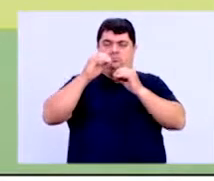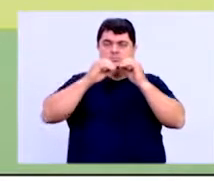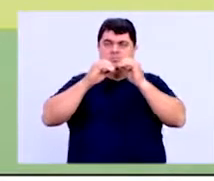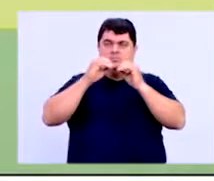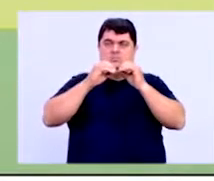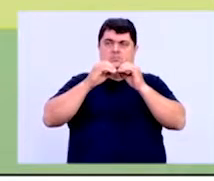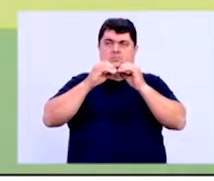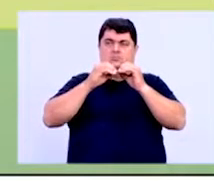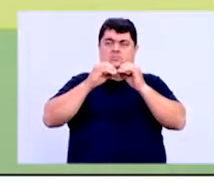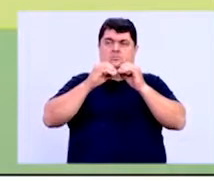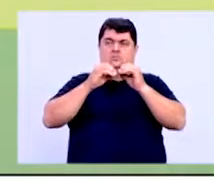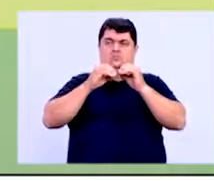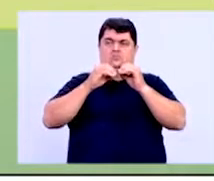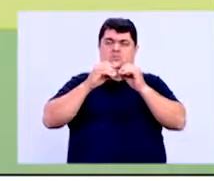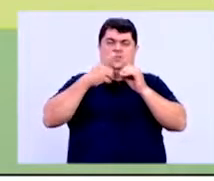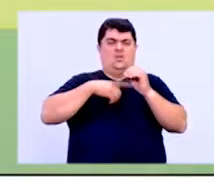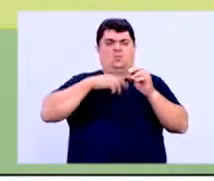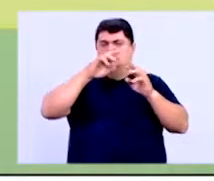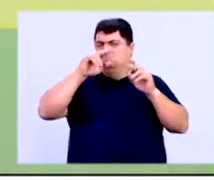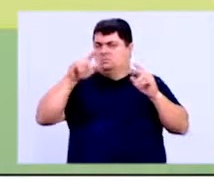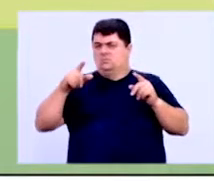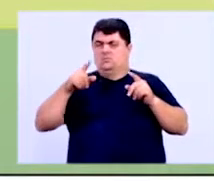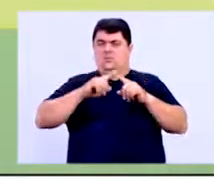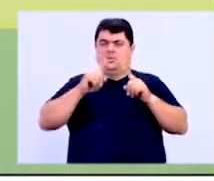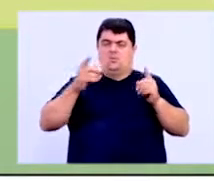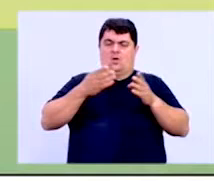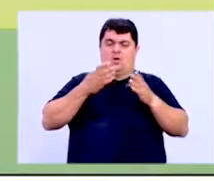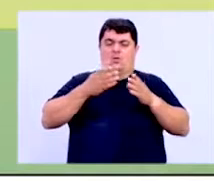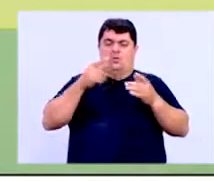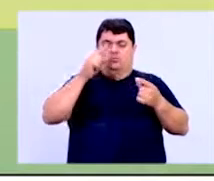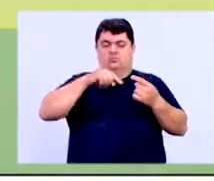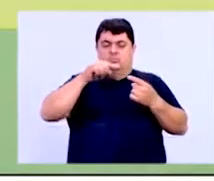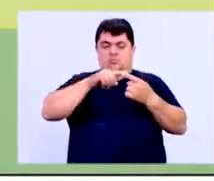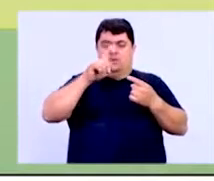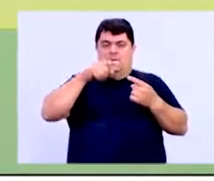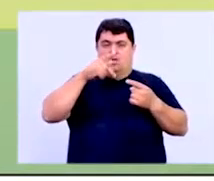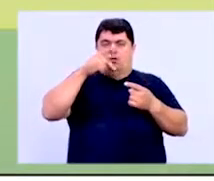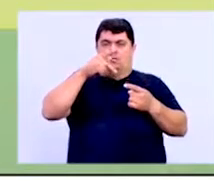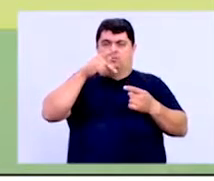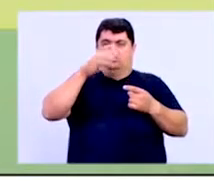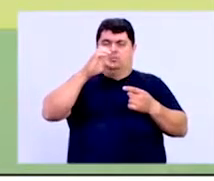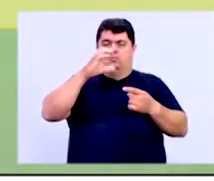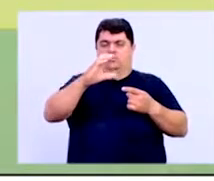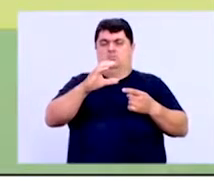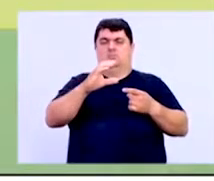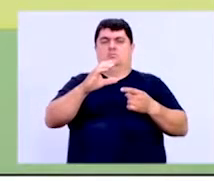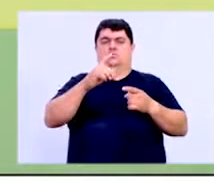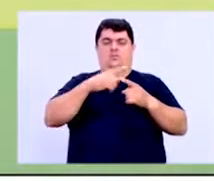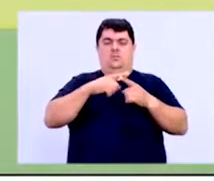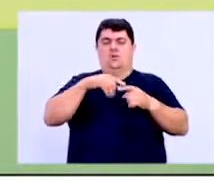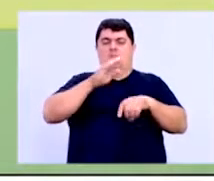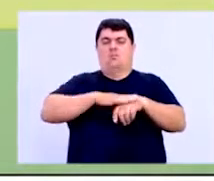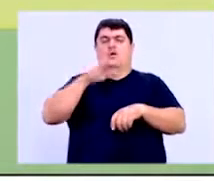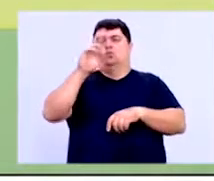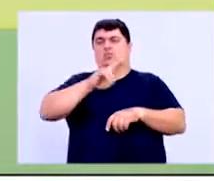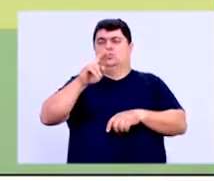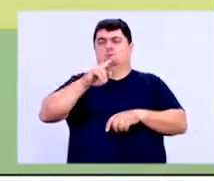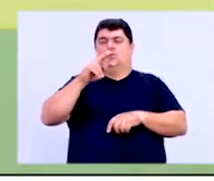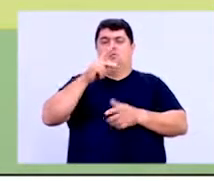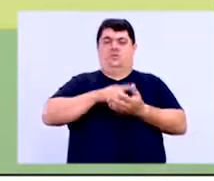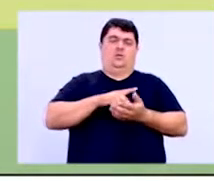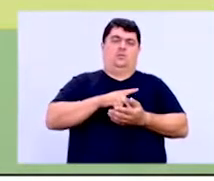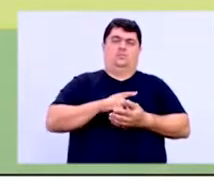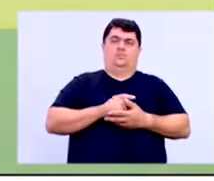o que a gente está estudando. Existem diversos outros pontos de equilíbrio, mas o foco nosso hoje é o ponto de equilíbrio contábil, que é o mais utilizado na prática,